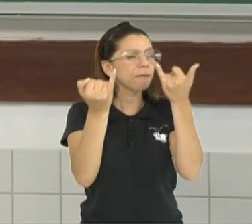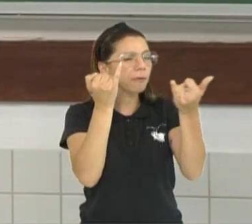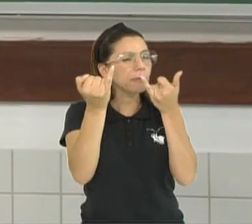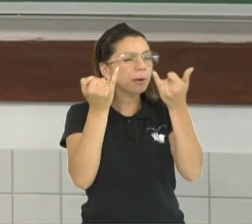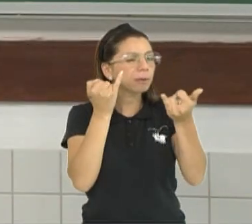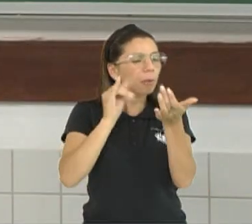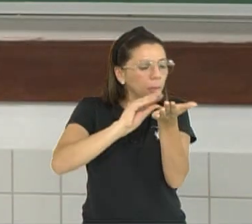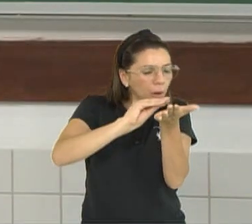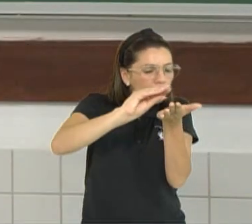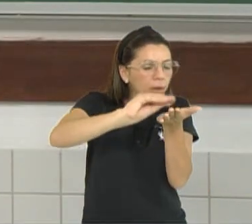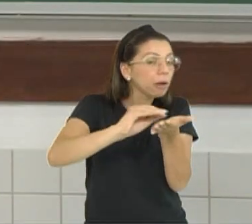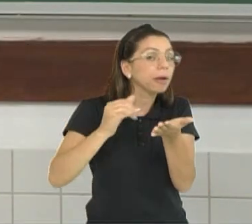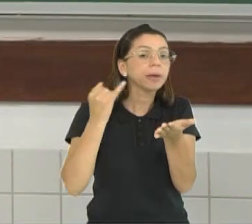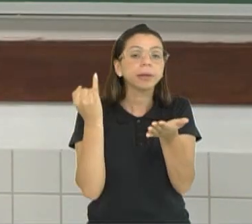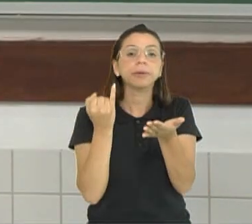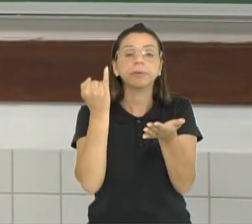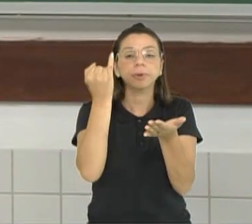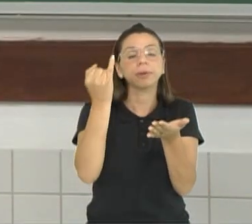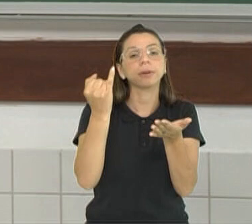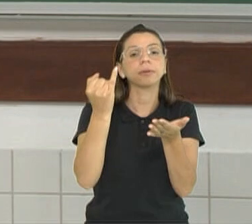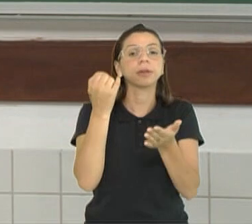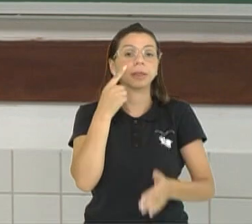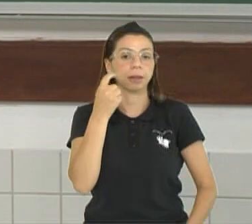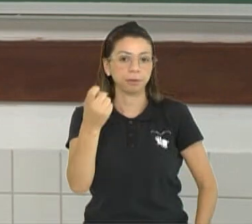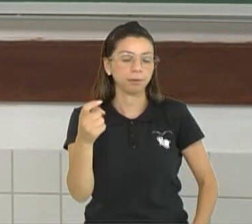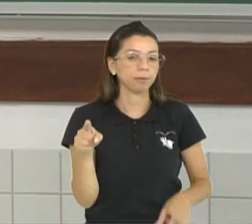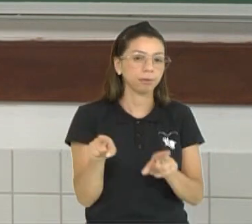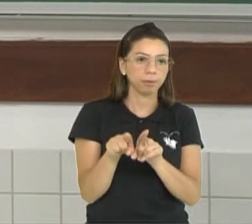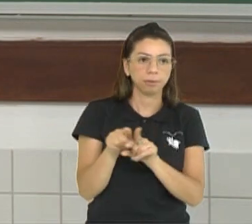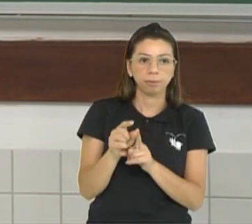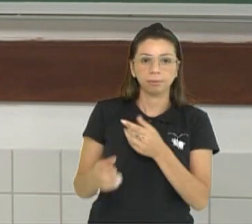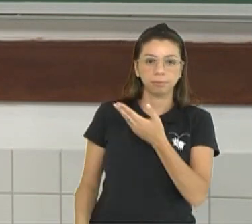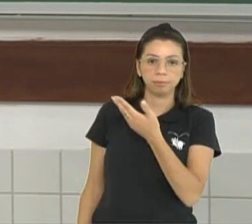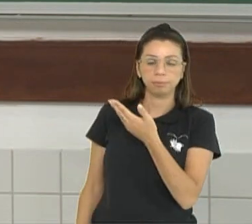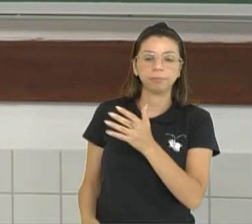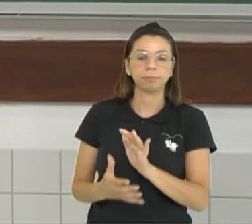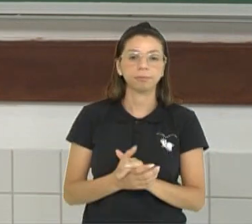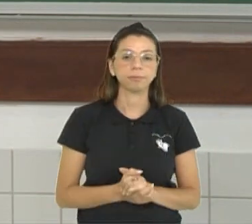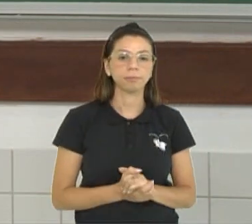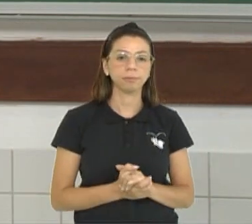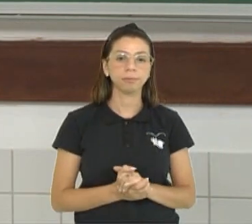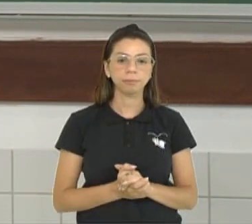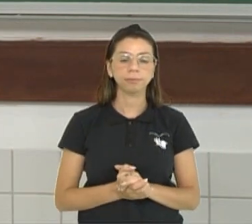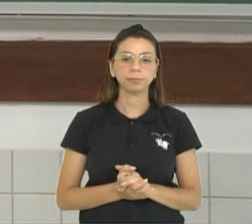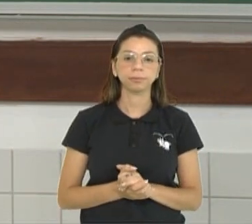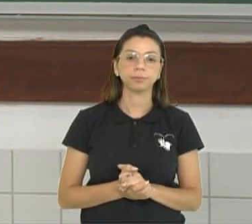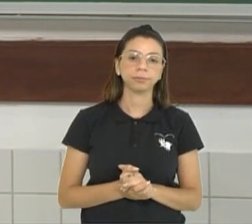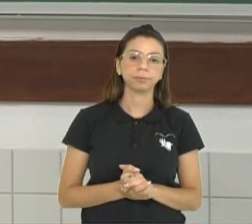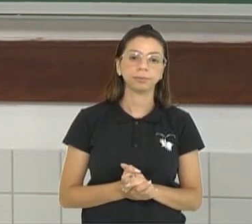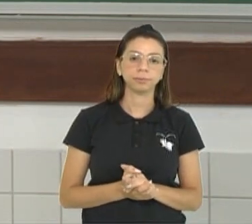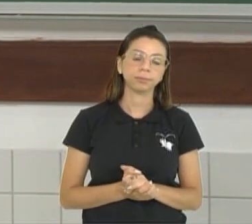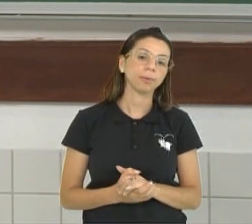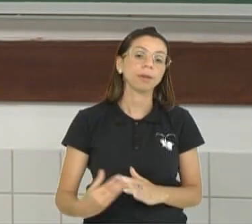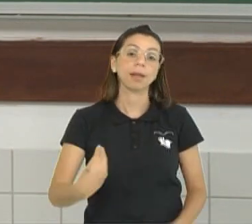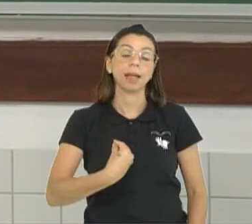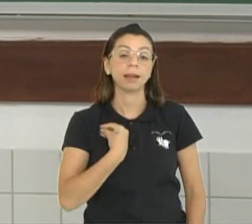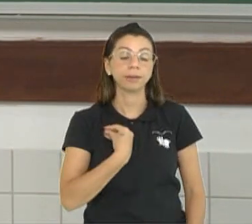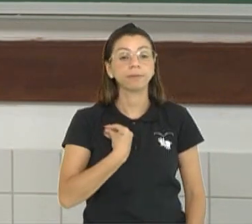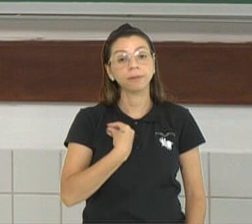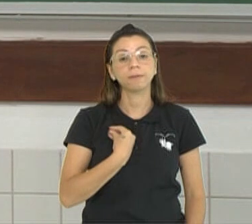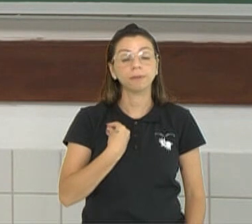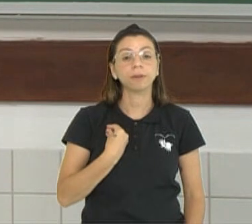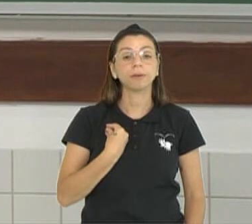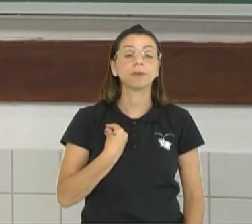gente pensar desses hominídeos, né, desse Homo, é o seguinte, é que eles viviam muito